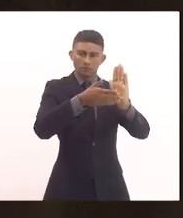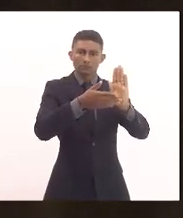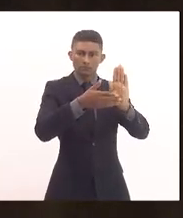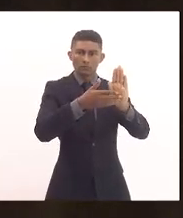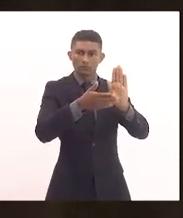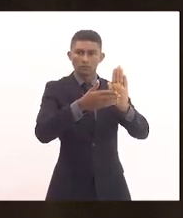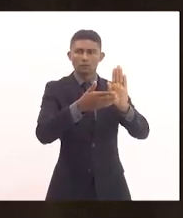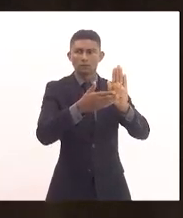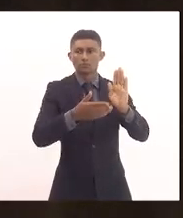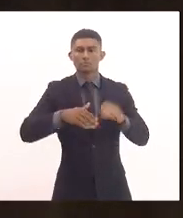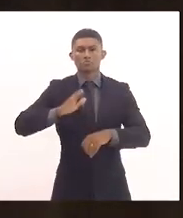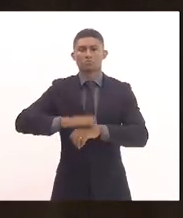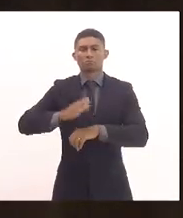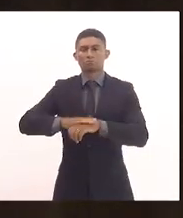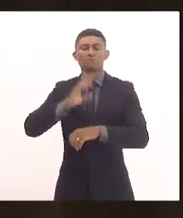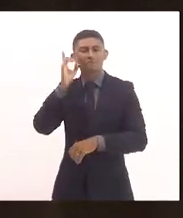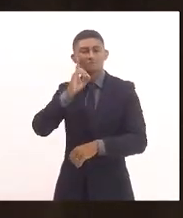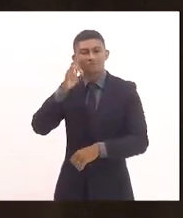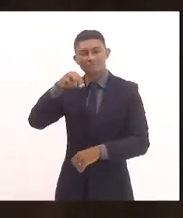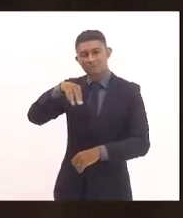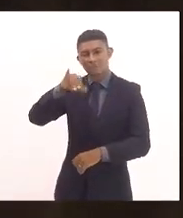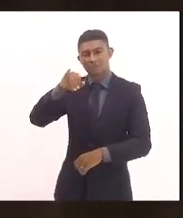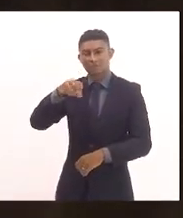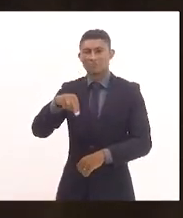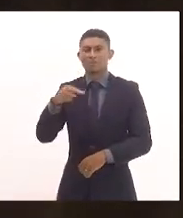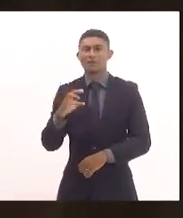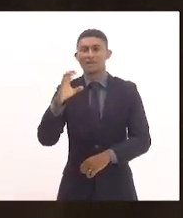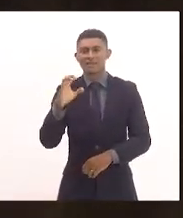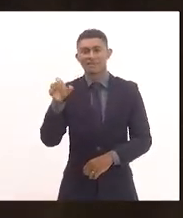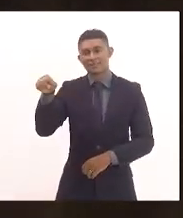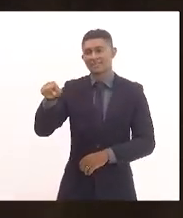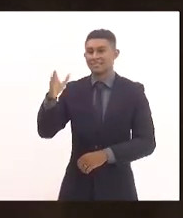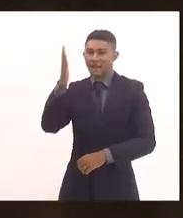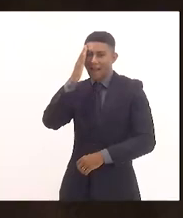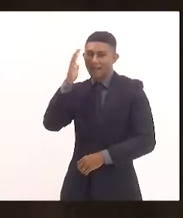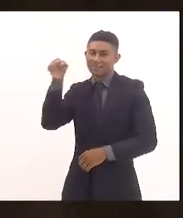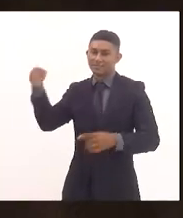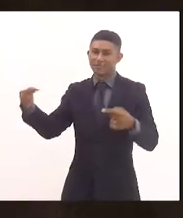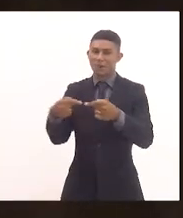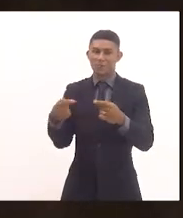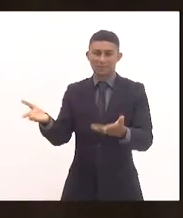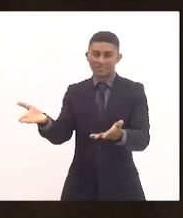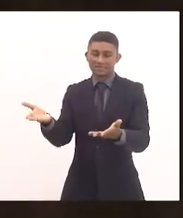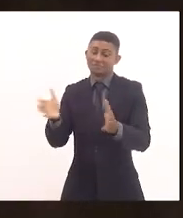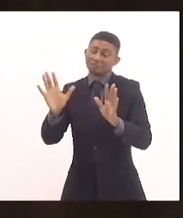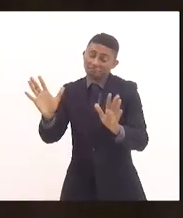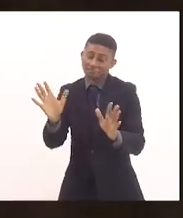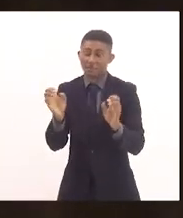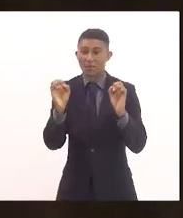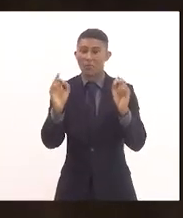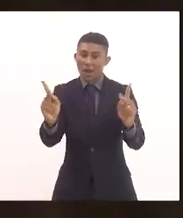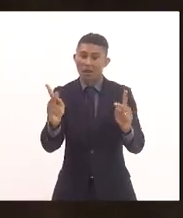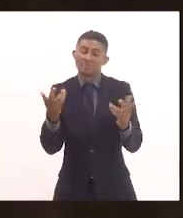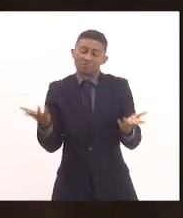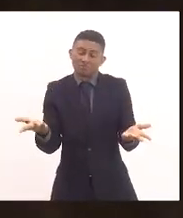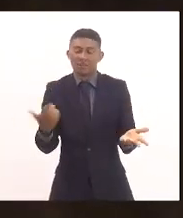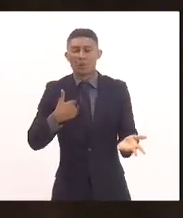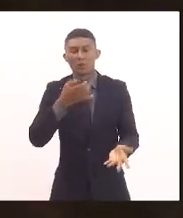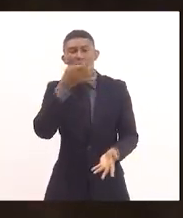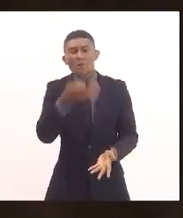do deputado Carlos Mink. É o único óbice constitucional. Mas superado esse óbice constitucional, parecer é